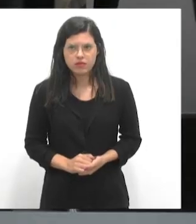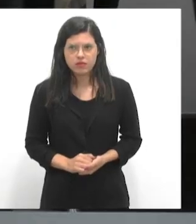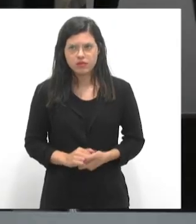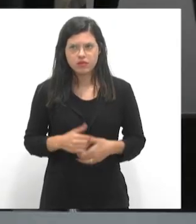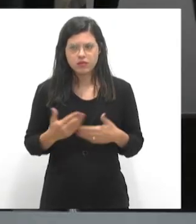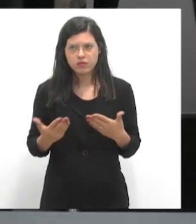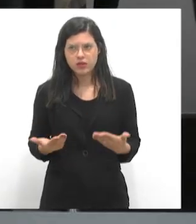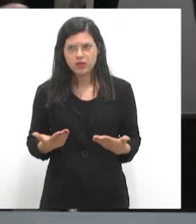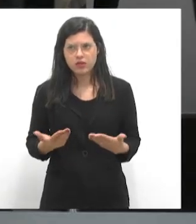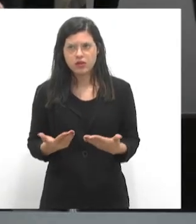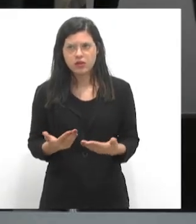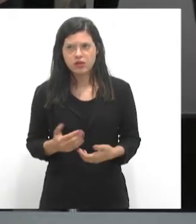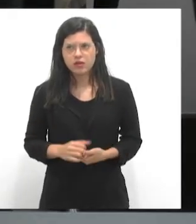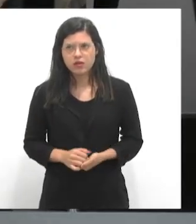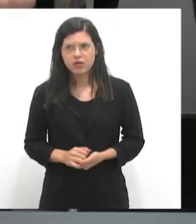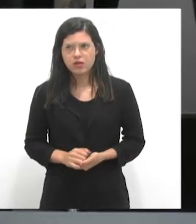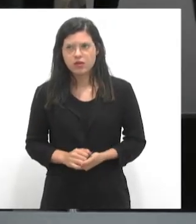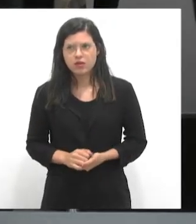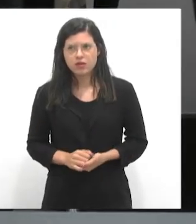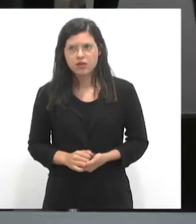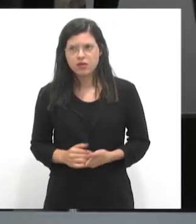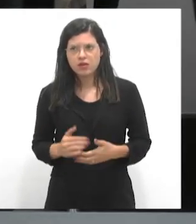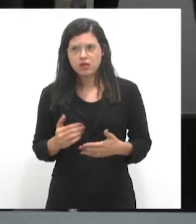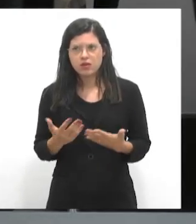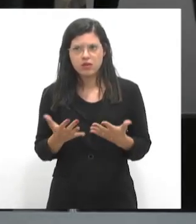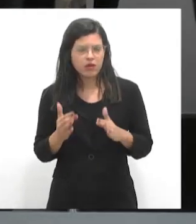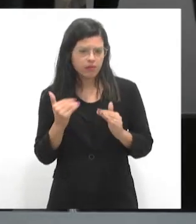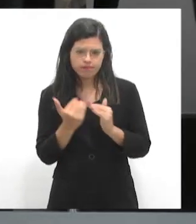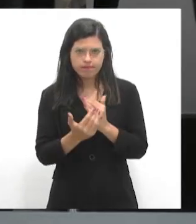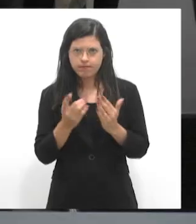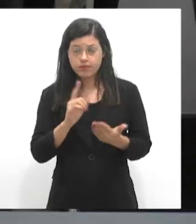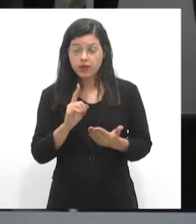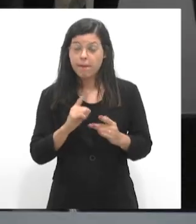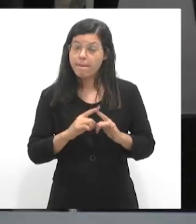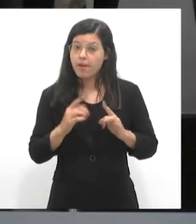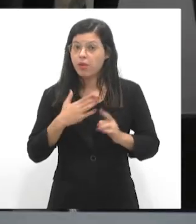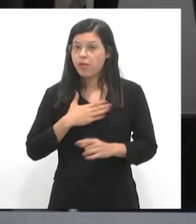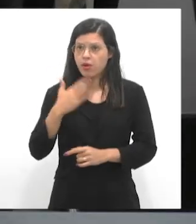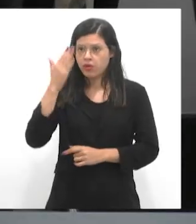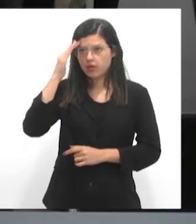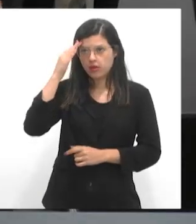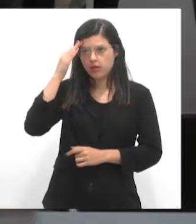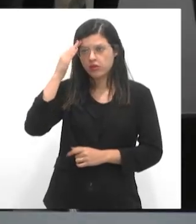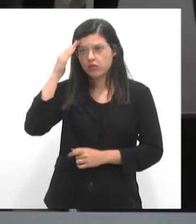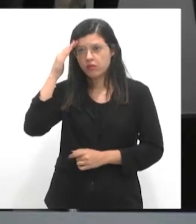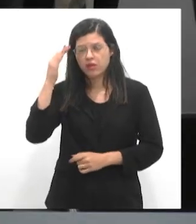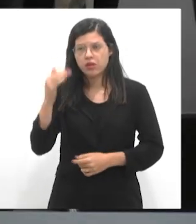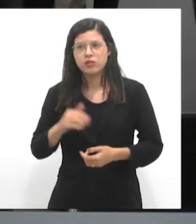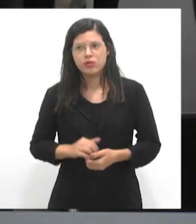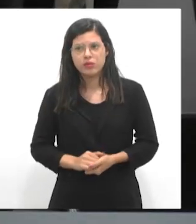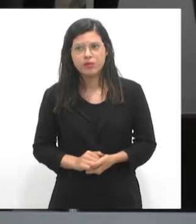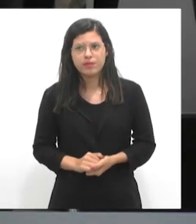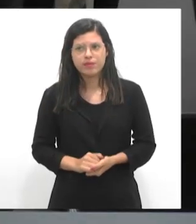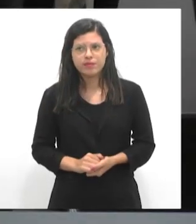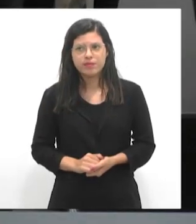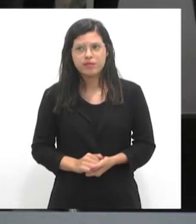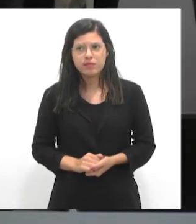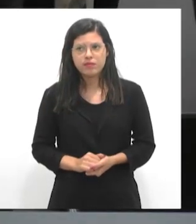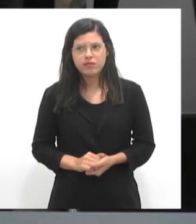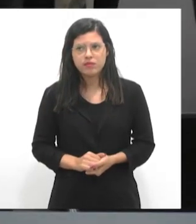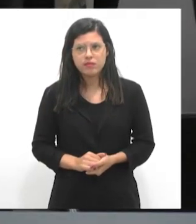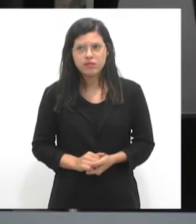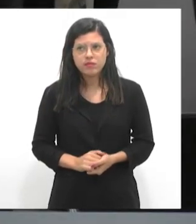fazendo o senão, não quero fazer a discordância, só estou dizendo que, no meu entendimento, arranha Não,